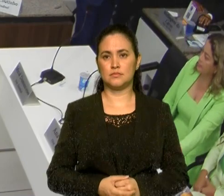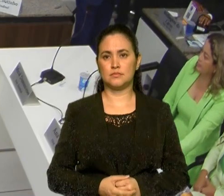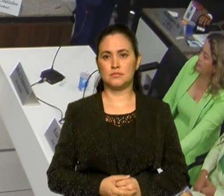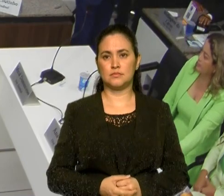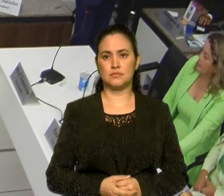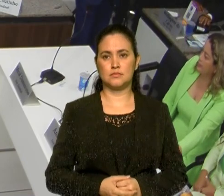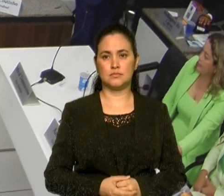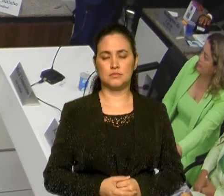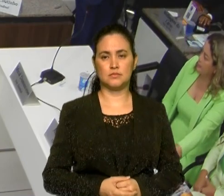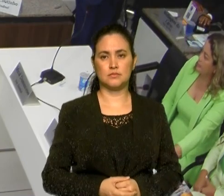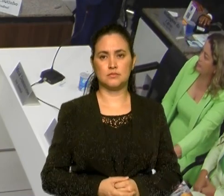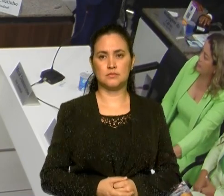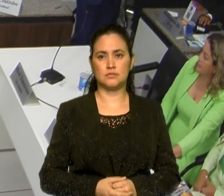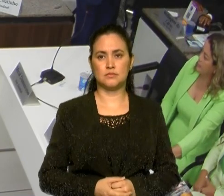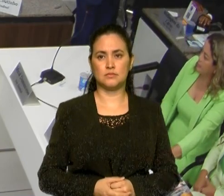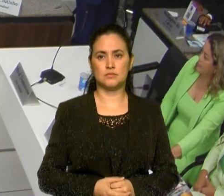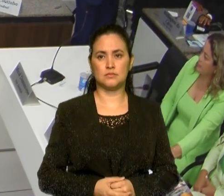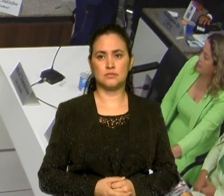Então, nós vamos...